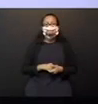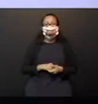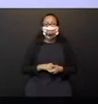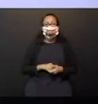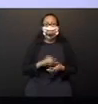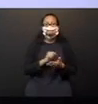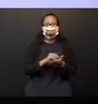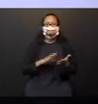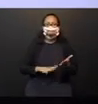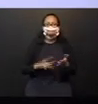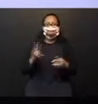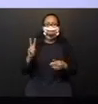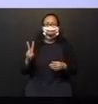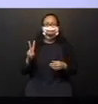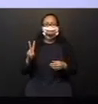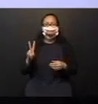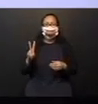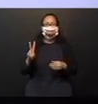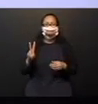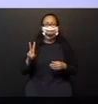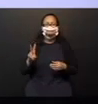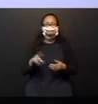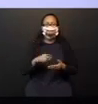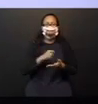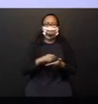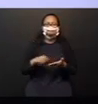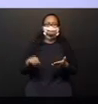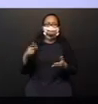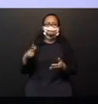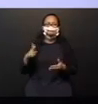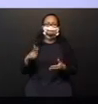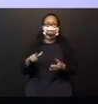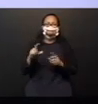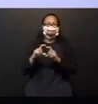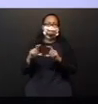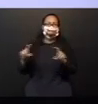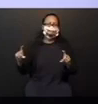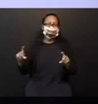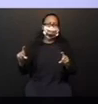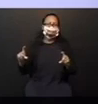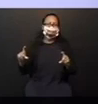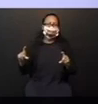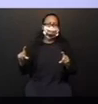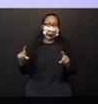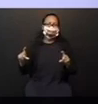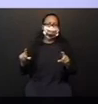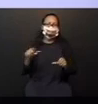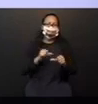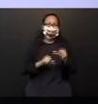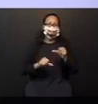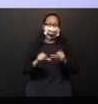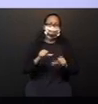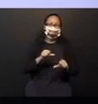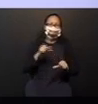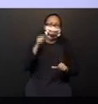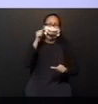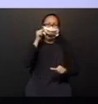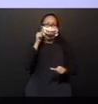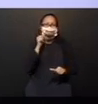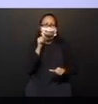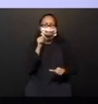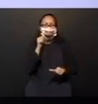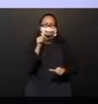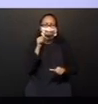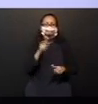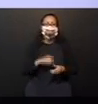No exercício 2, ele pede assim, ó, reescreva as frases passando-as para o feminino. Isso